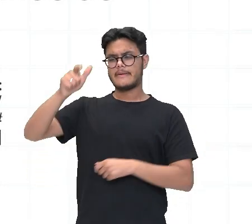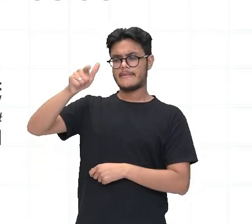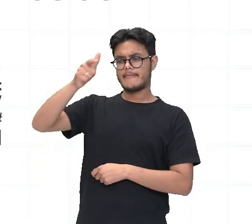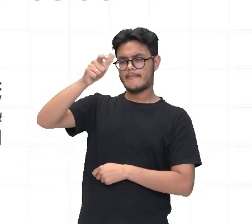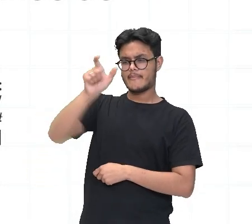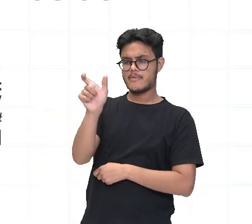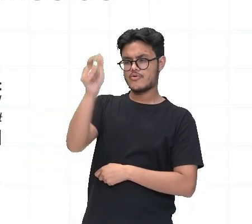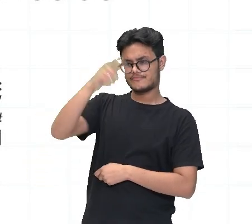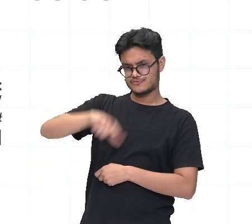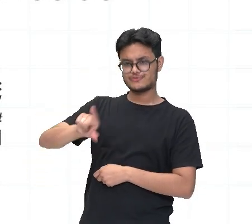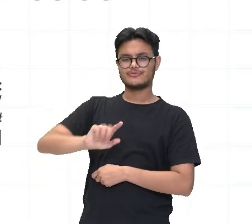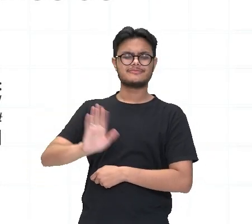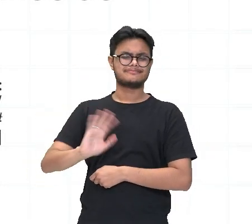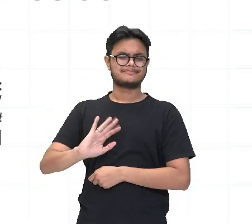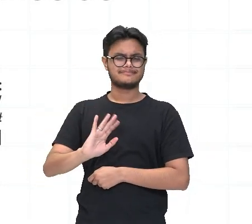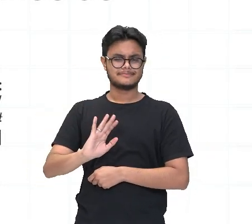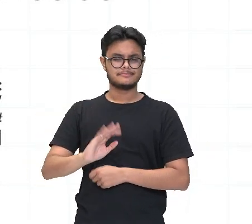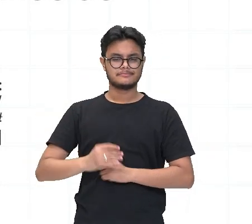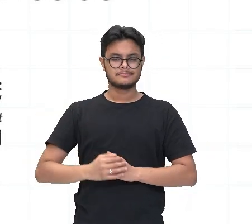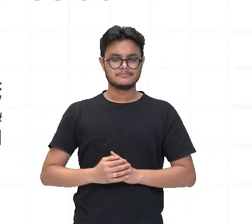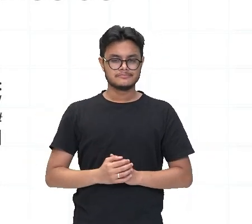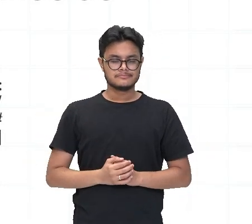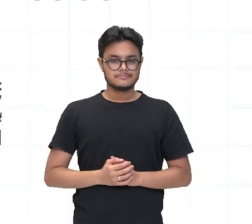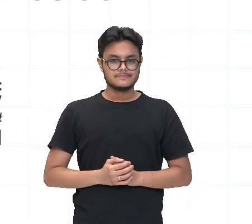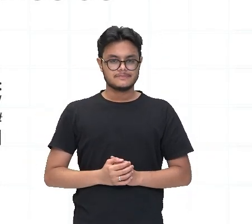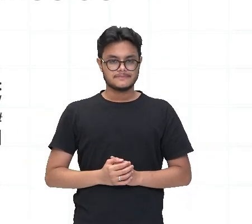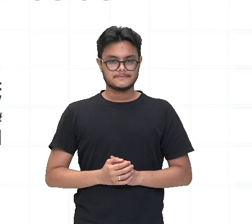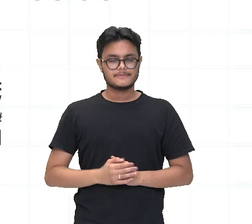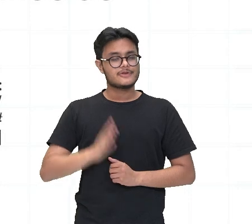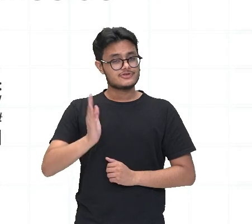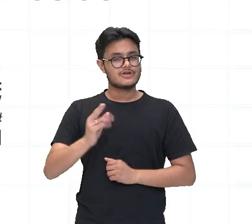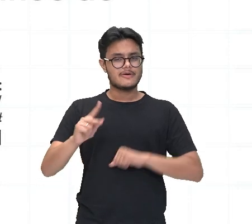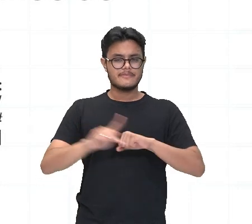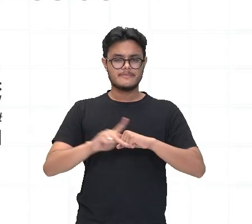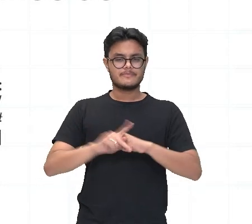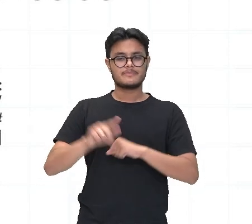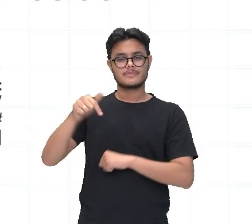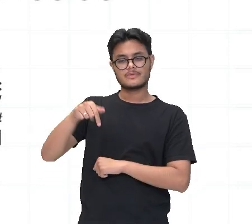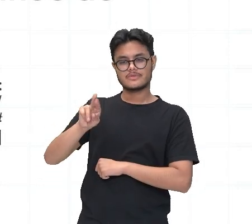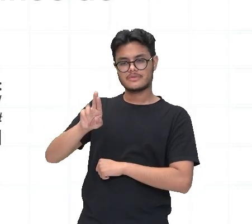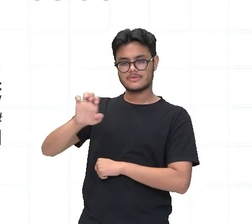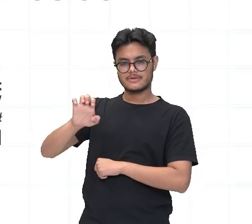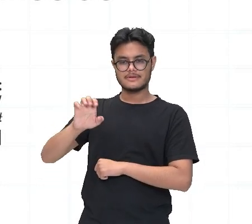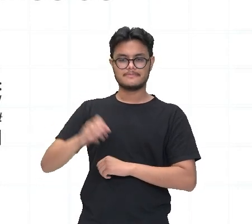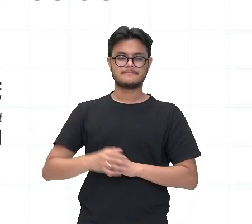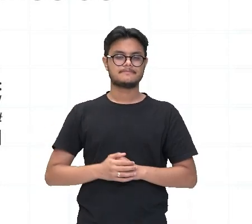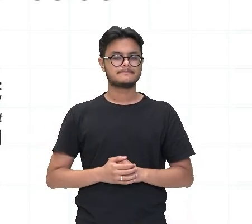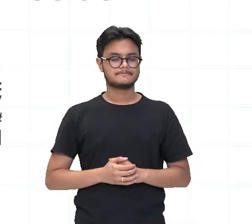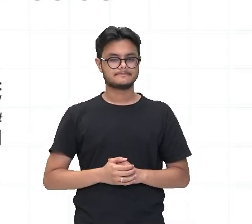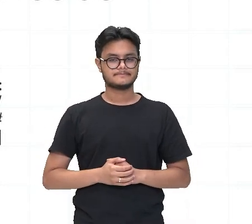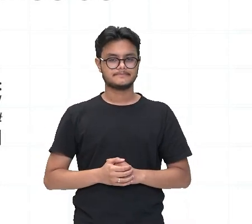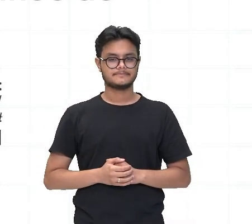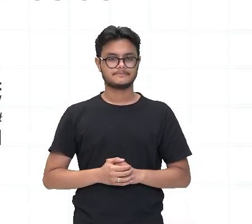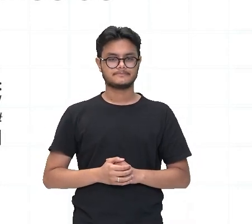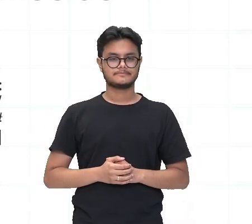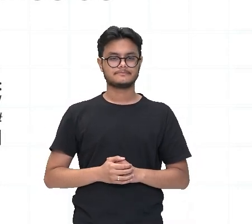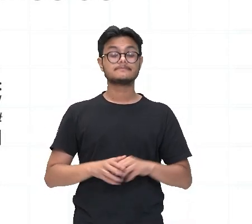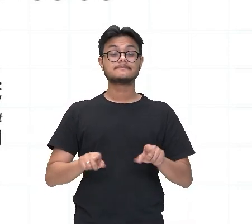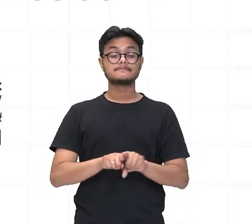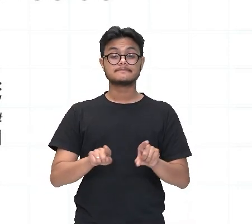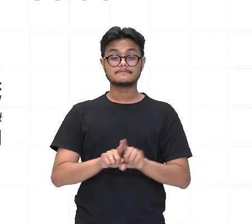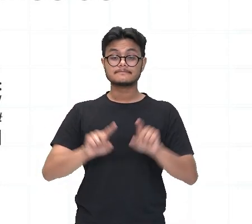repetir novamente que o barco era longo e forte. Eu usei o pronome relativo e assim eu eliminei essa repetição, né?